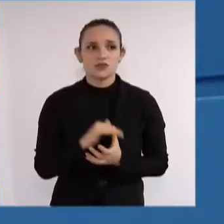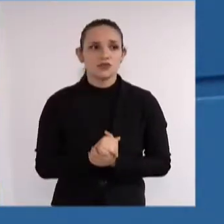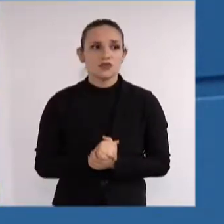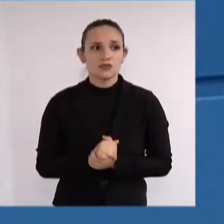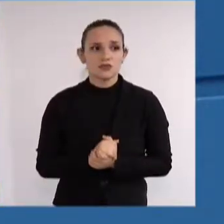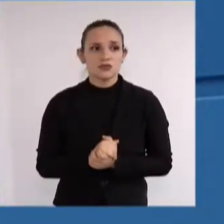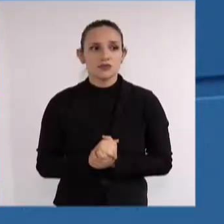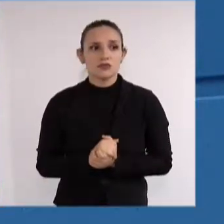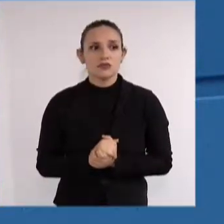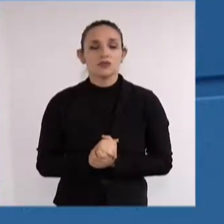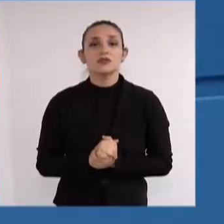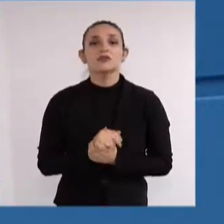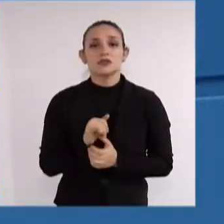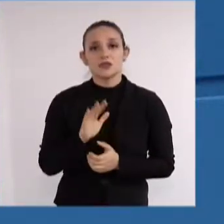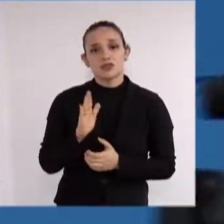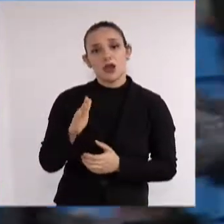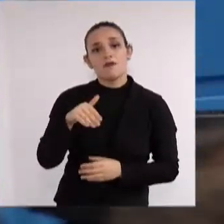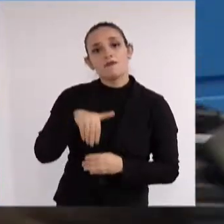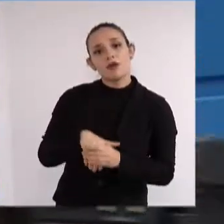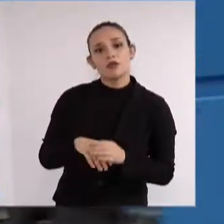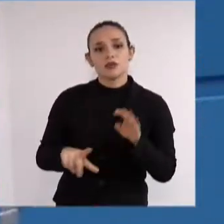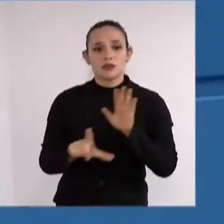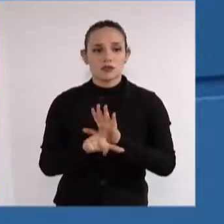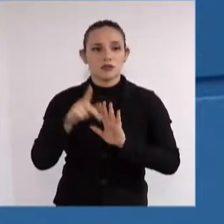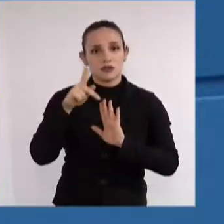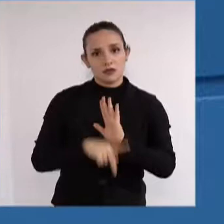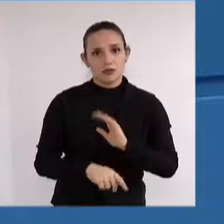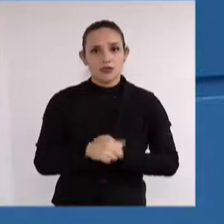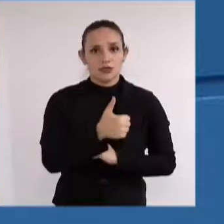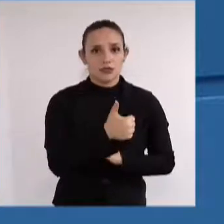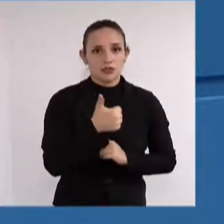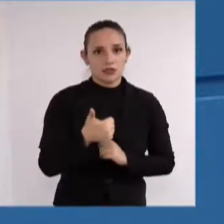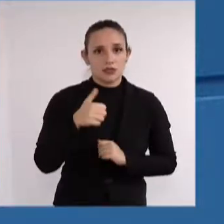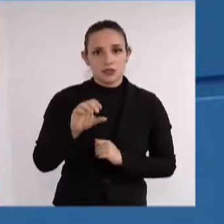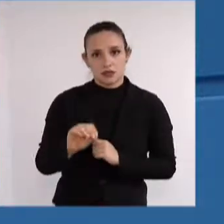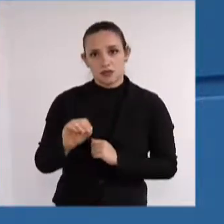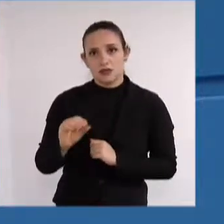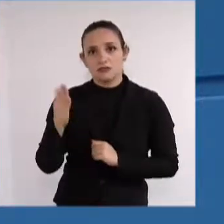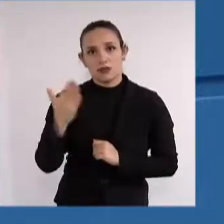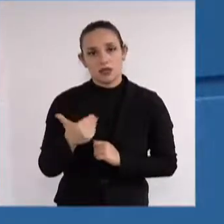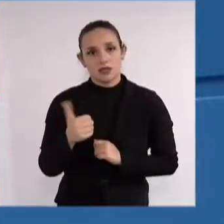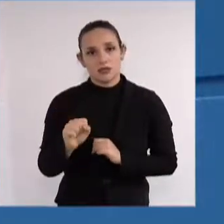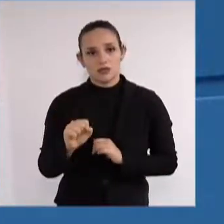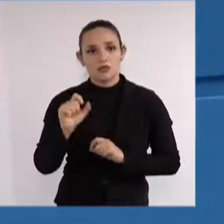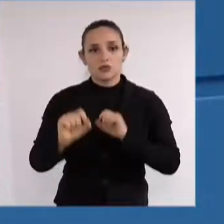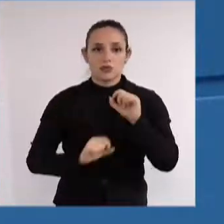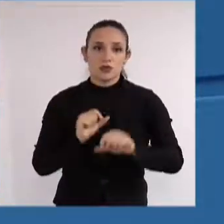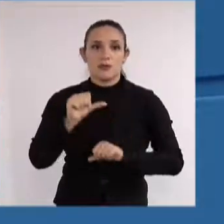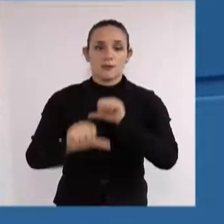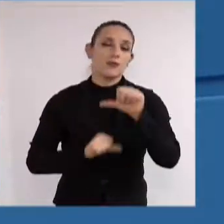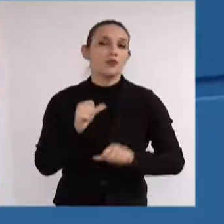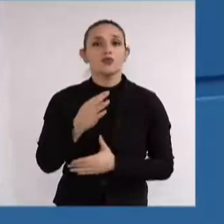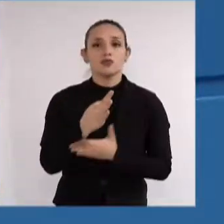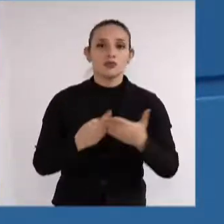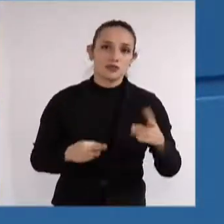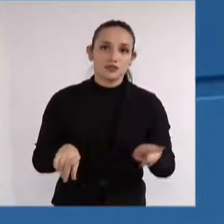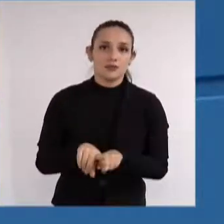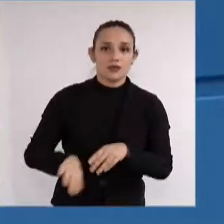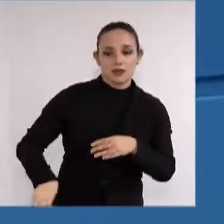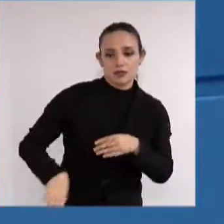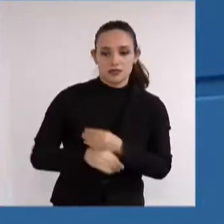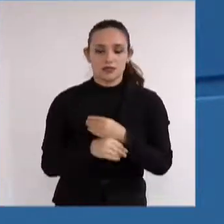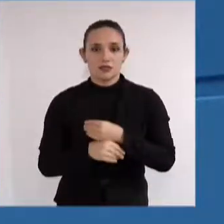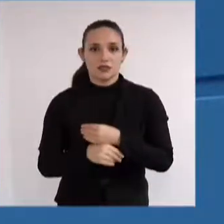sob a apreciação das lideranças o projeto de lei 110/2018, que altera a redação e acrescenta linhas